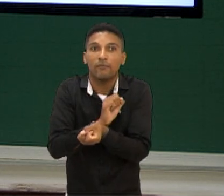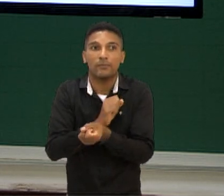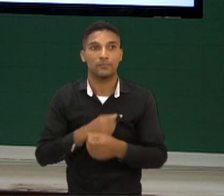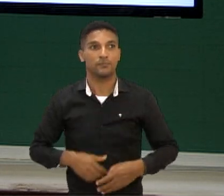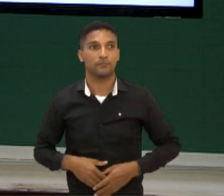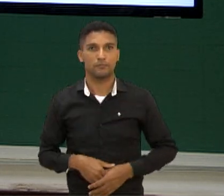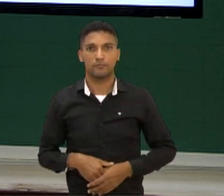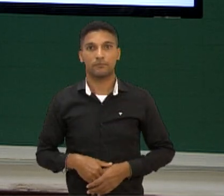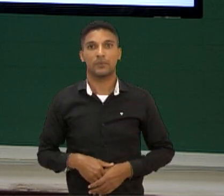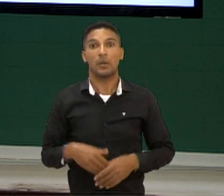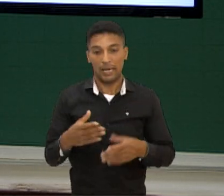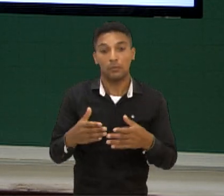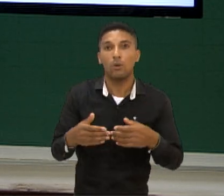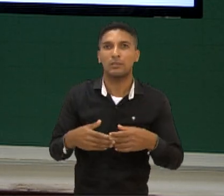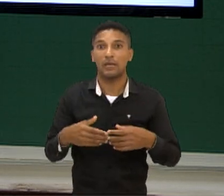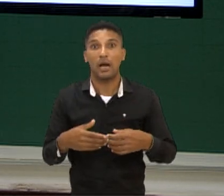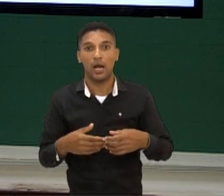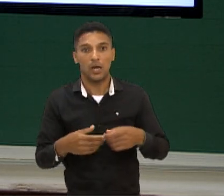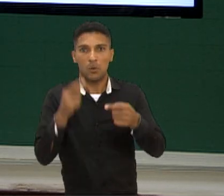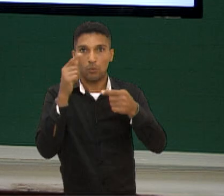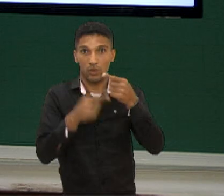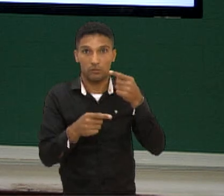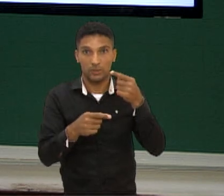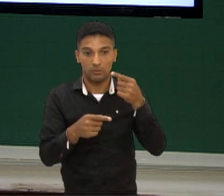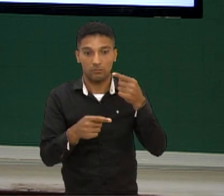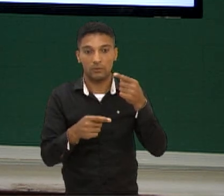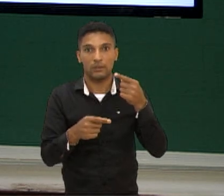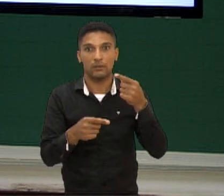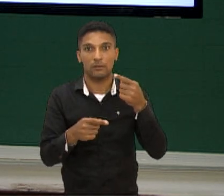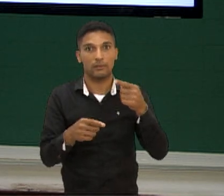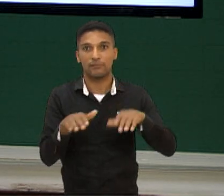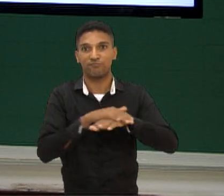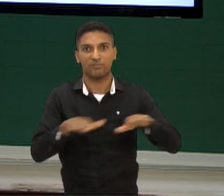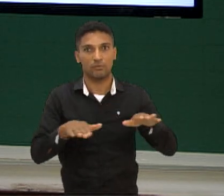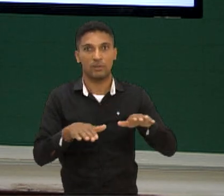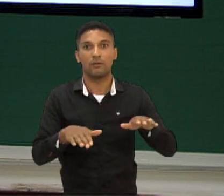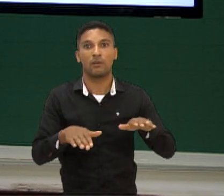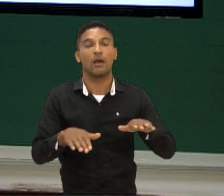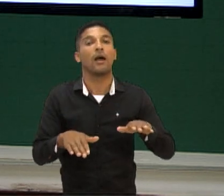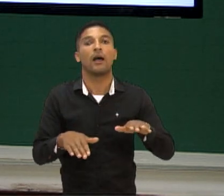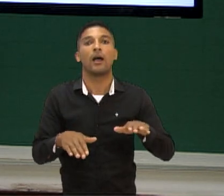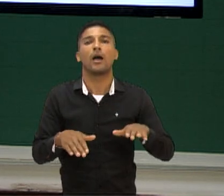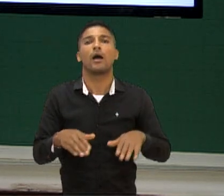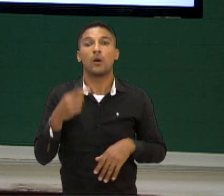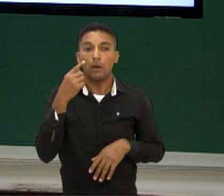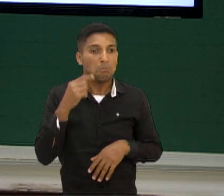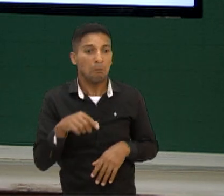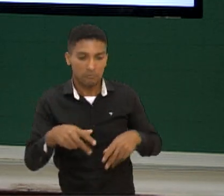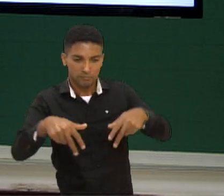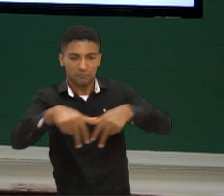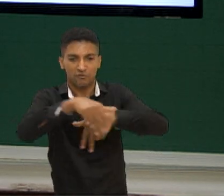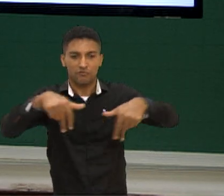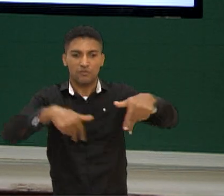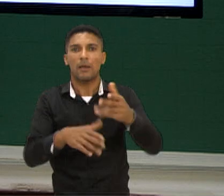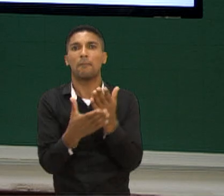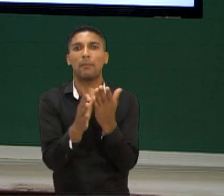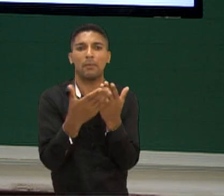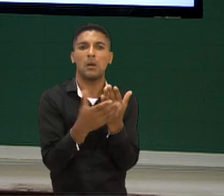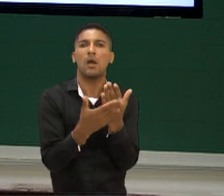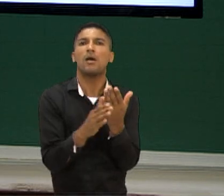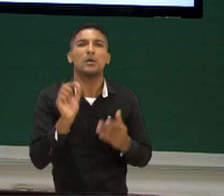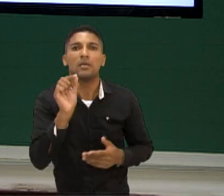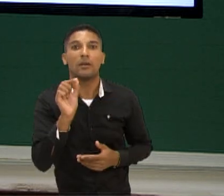falavam: o que é isso? Isso é um samba. E pronto. Não tinha mais explicação, não tinha mais que se esconder do